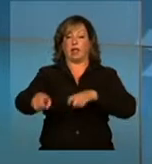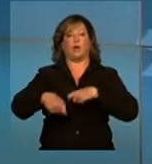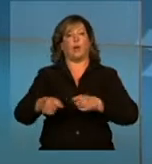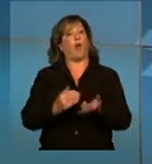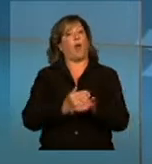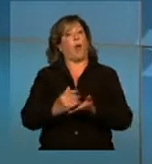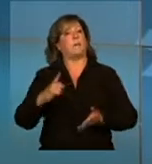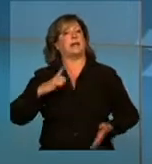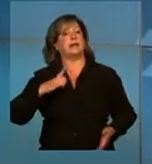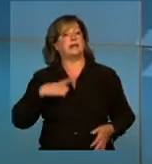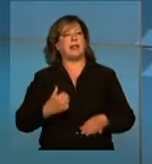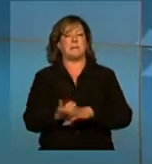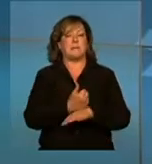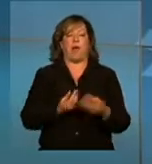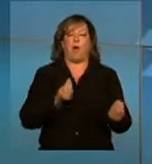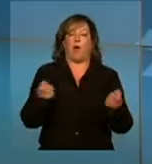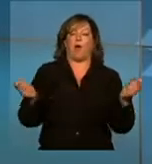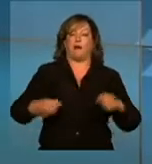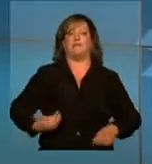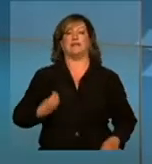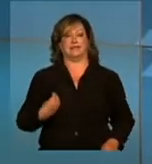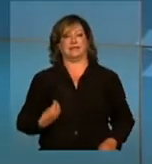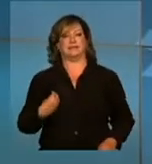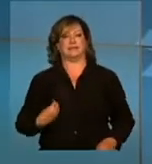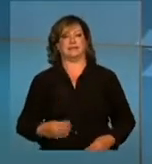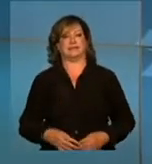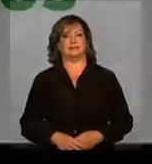passa a contar com melhores condições de vida.